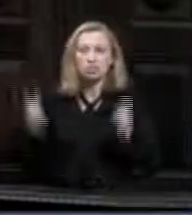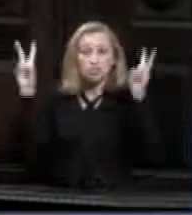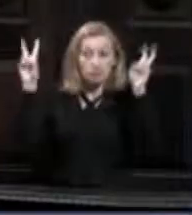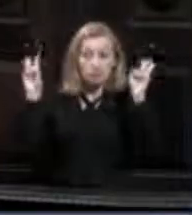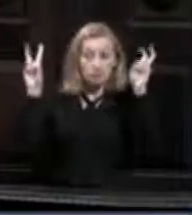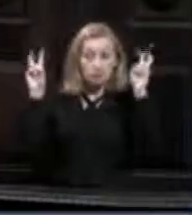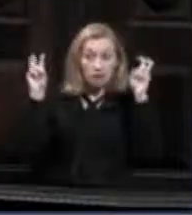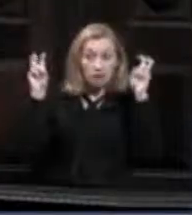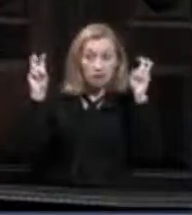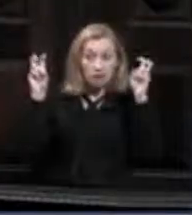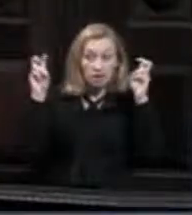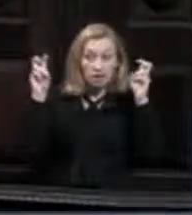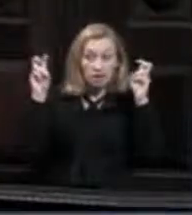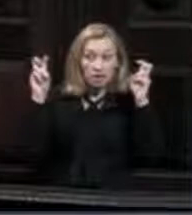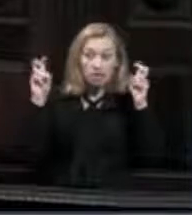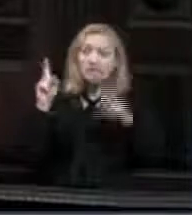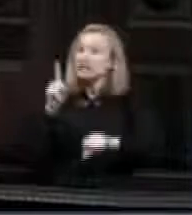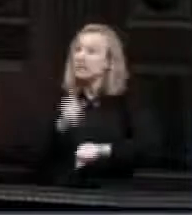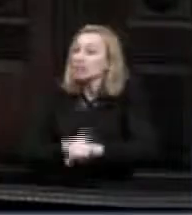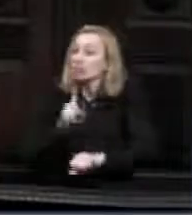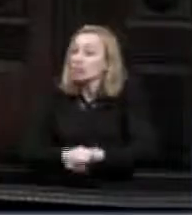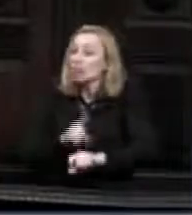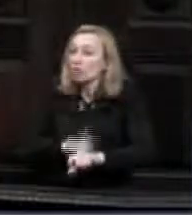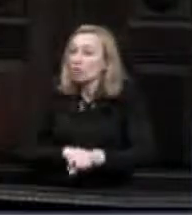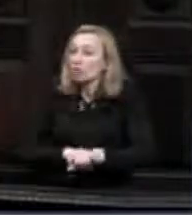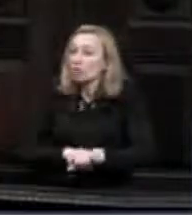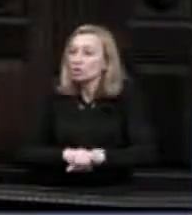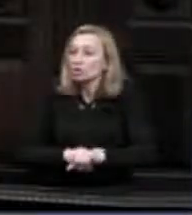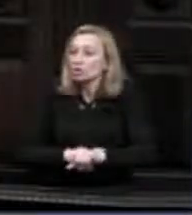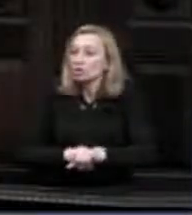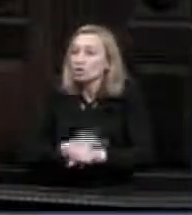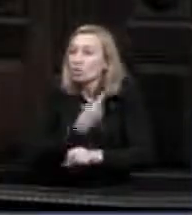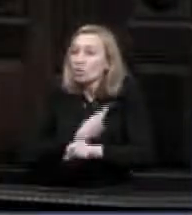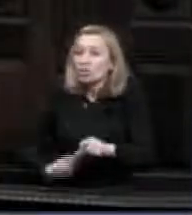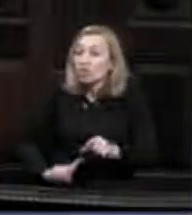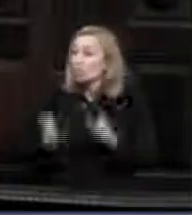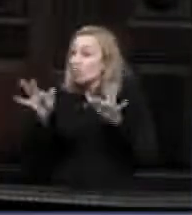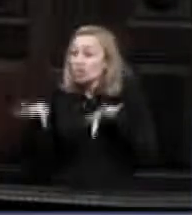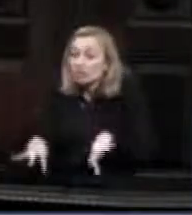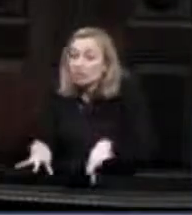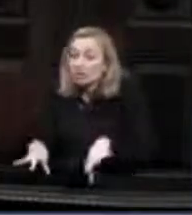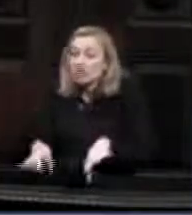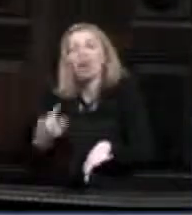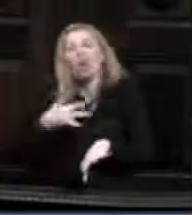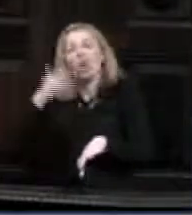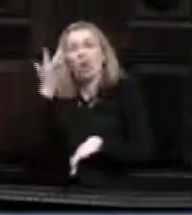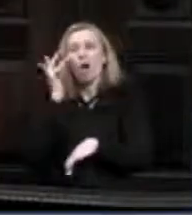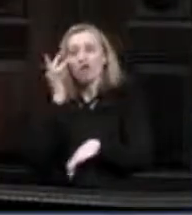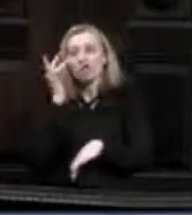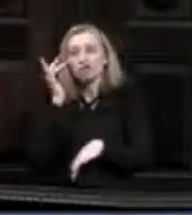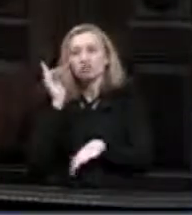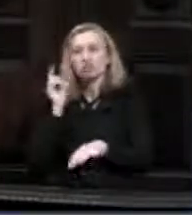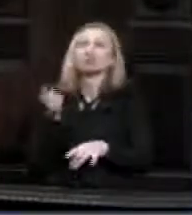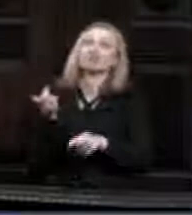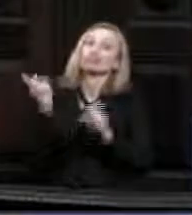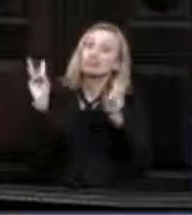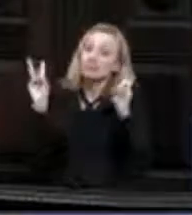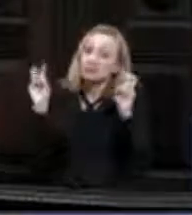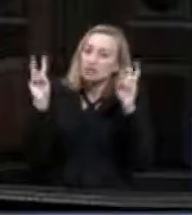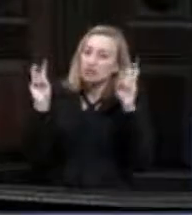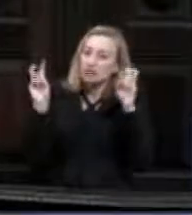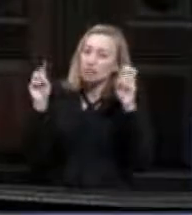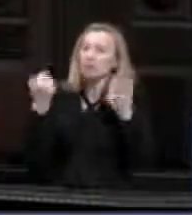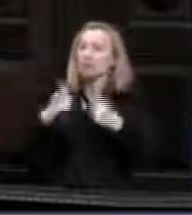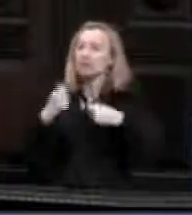venha à discussão nesse momento, num governo que está se encerrando. Acho que esse é um tema que tem que ser levado ao